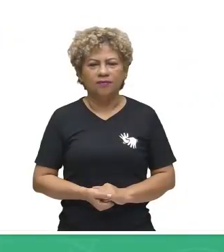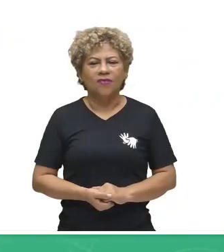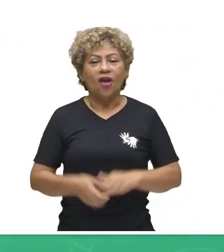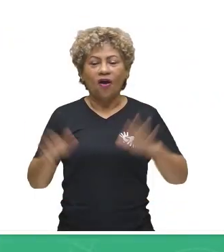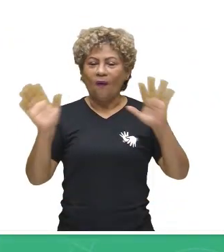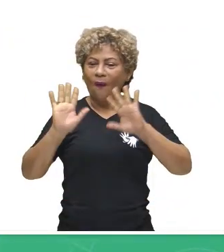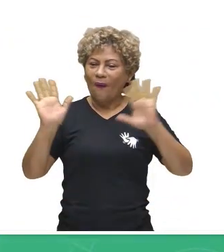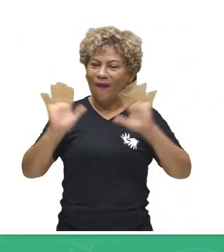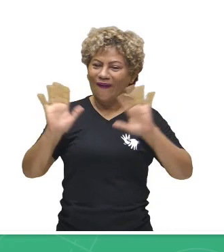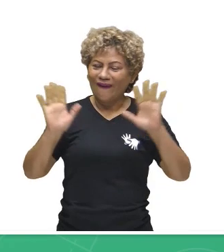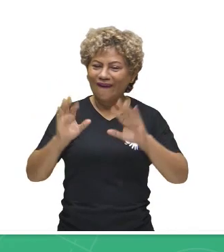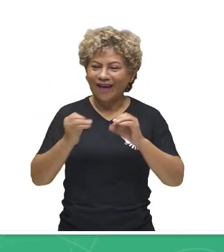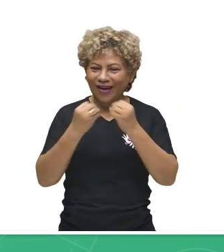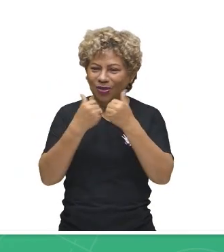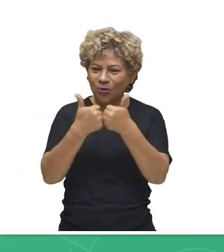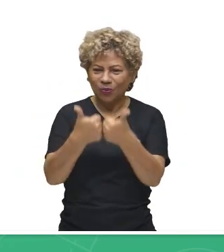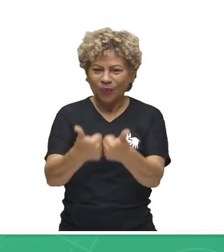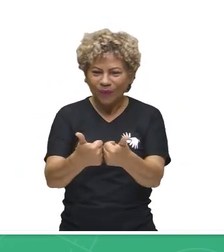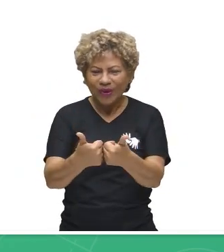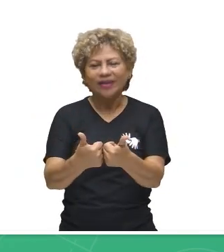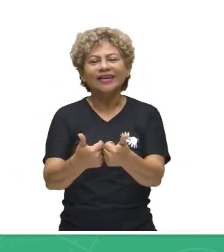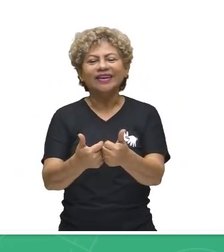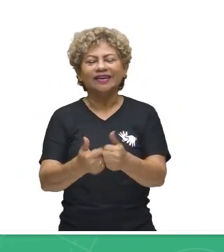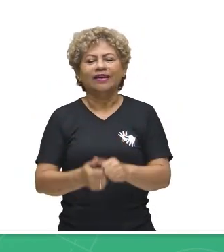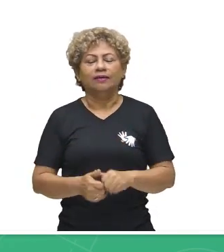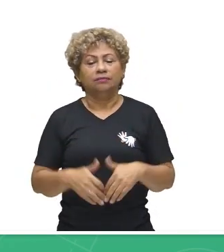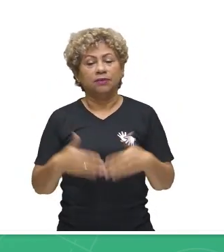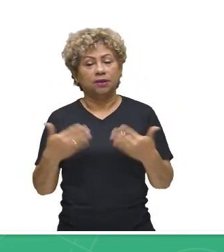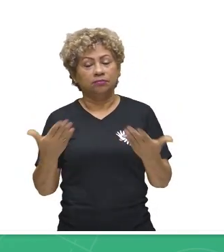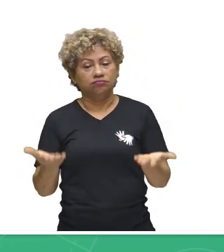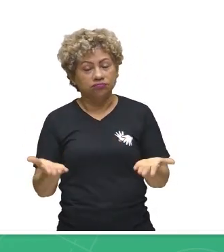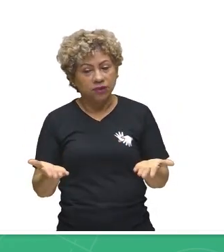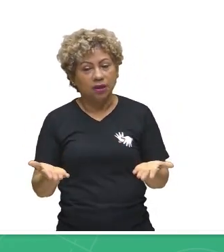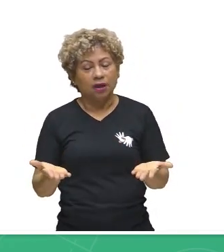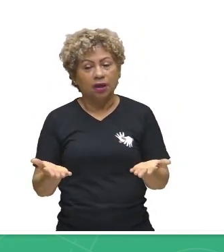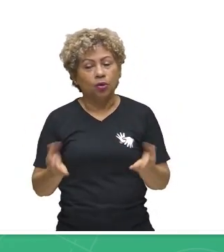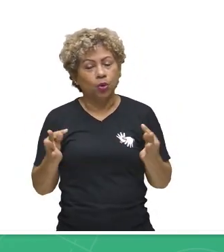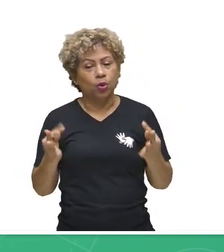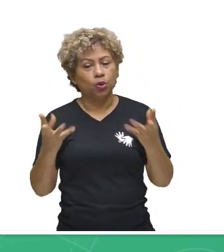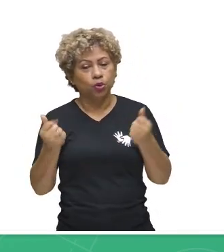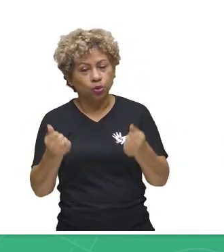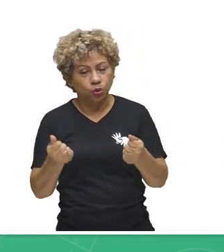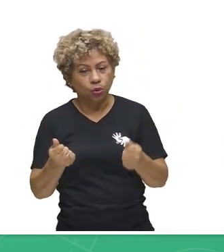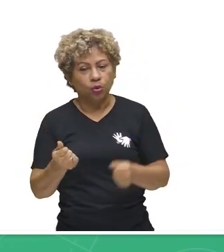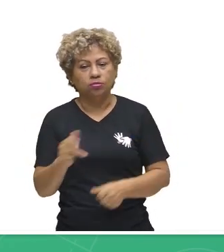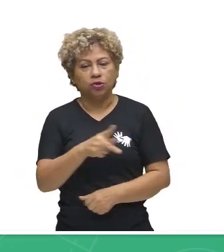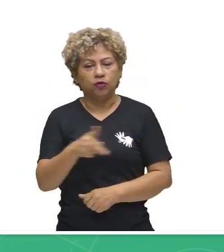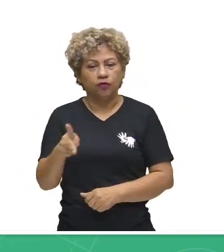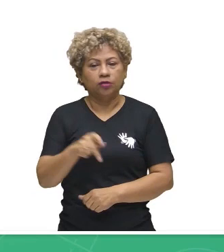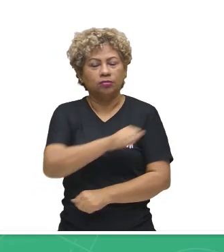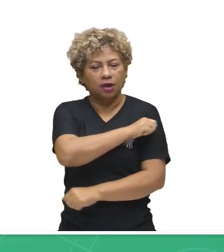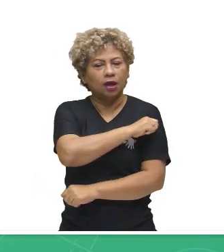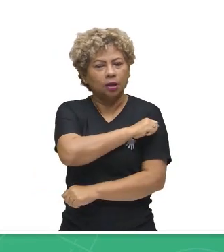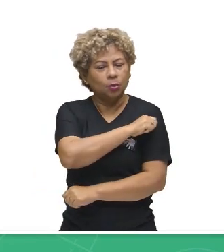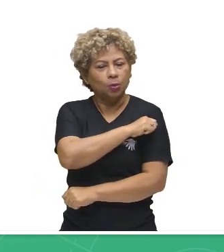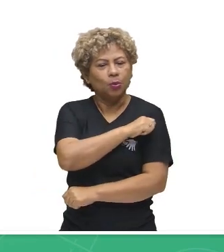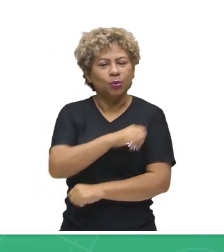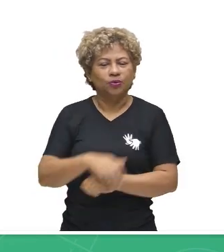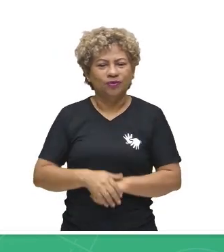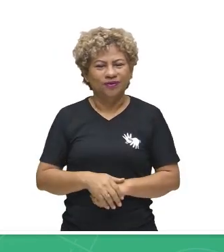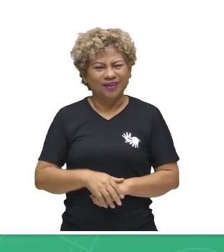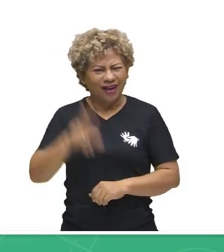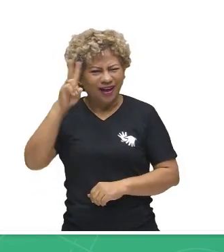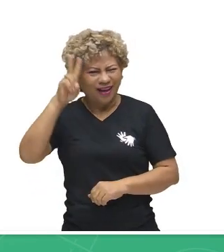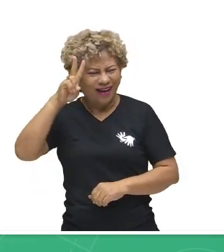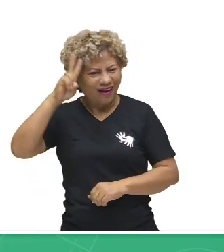Olá, pessoal, tudo bem com vocês? Professores e estudantes, tudo bem? Hoje estamos falando ainda daquele